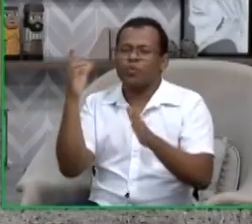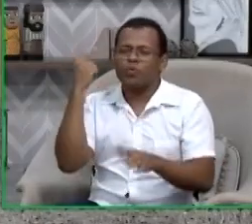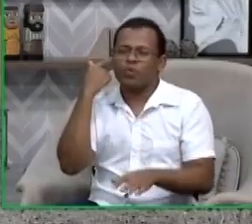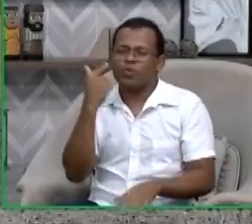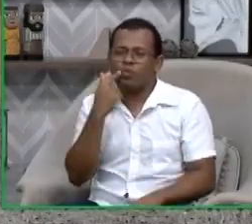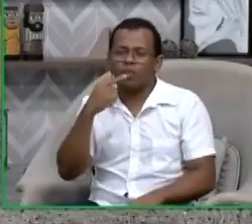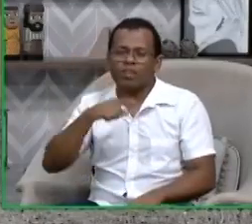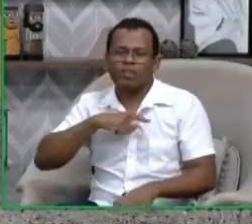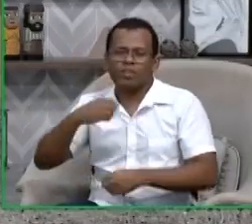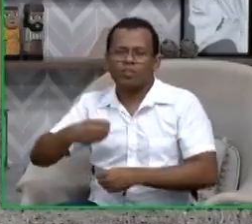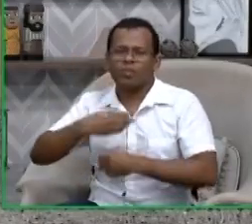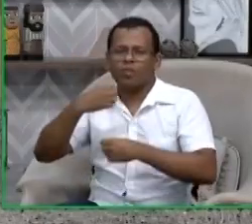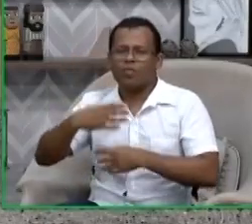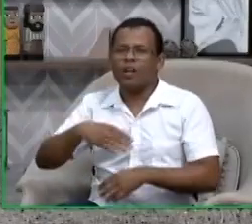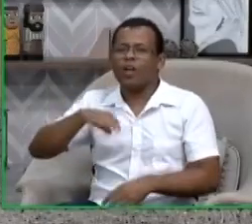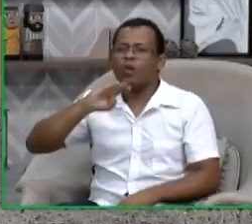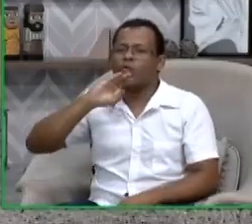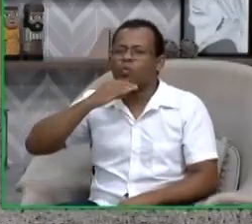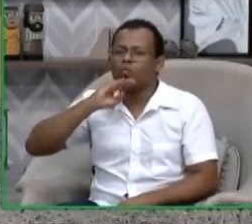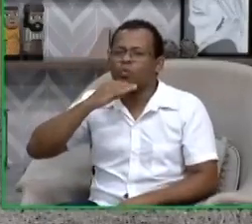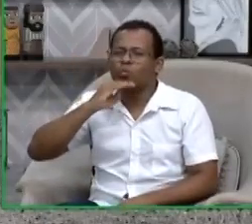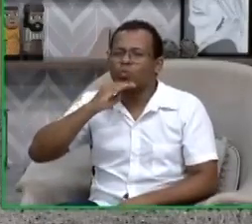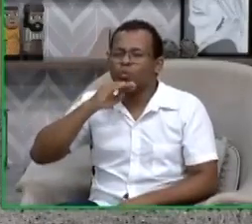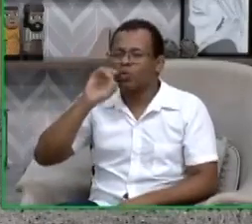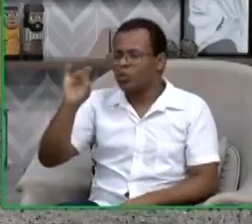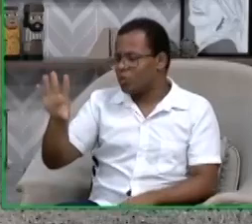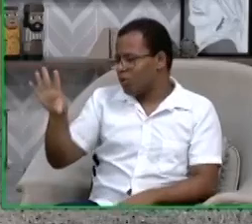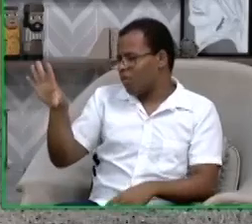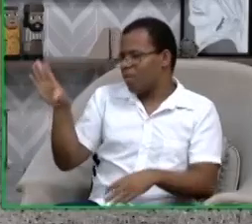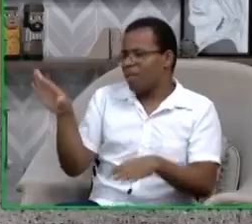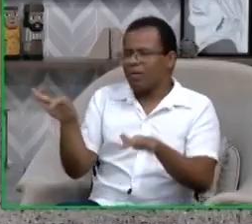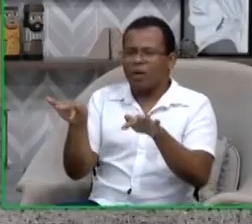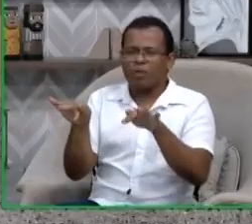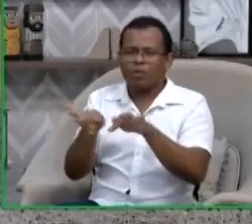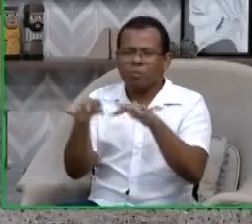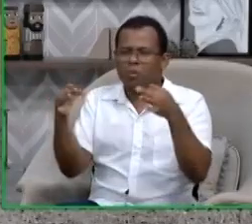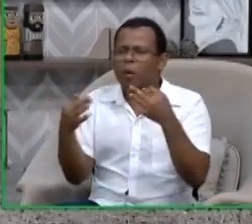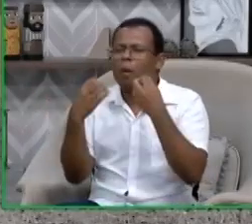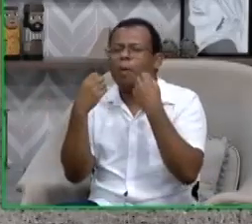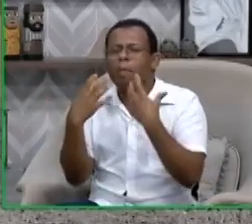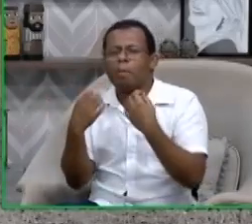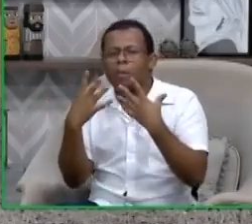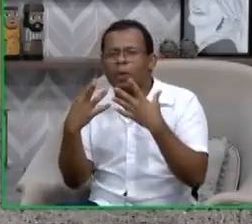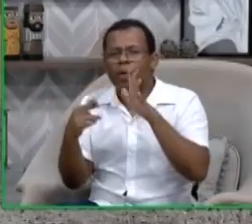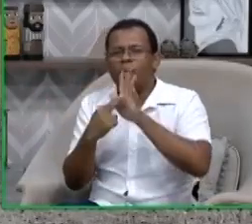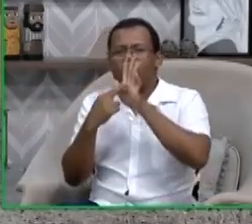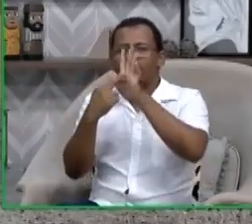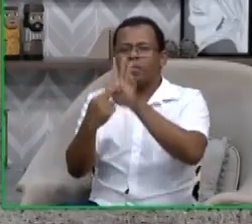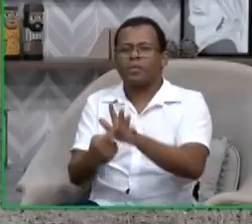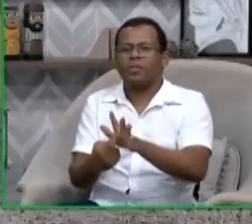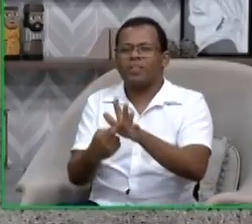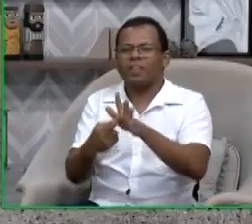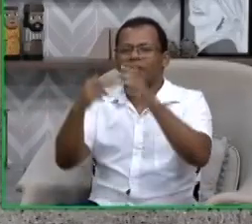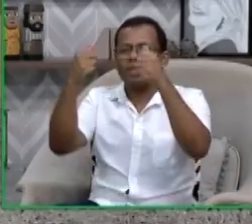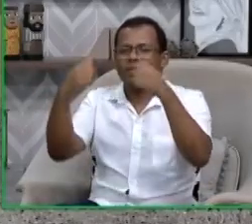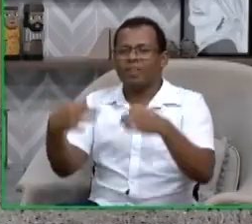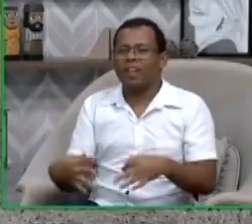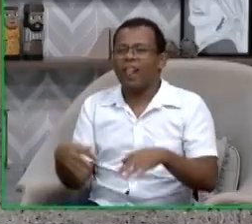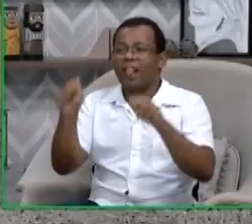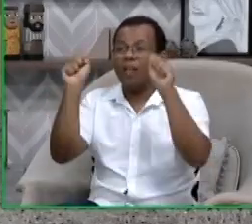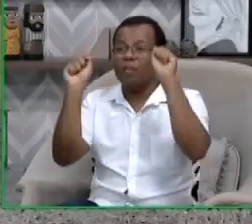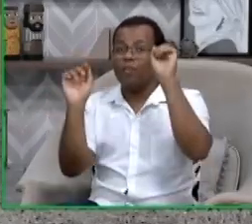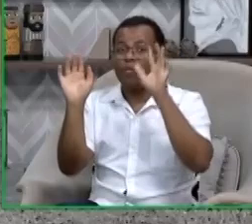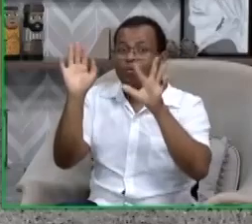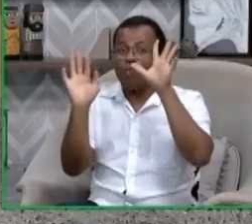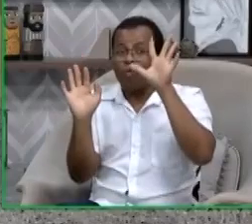alguns versos do Drummond apenas para dar um arremate aqui. Eu acho que é um bom representante aqui para falar sobre mãos, já que a